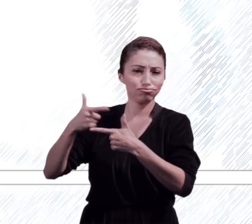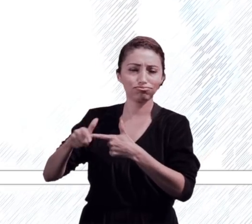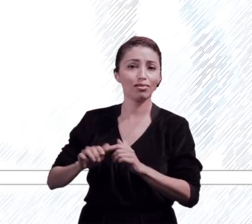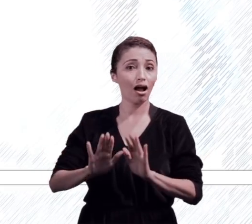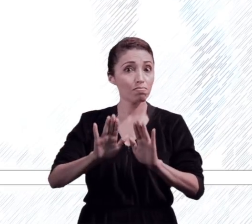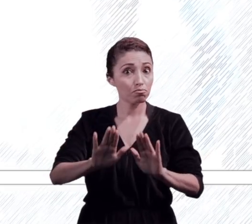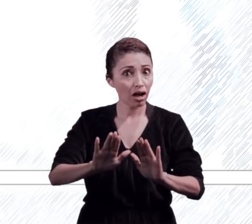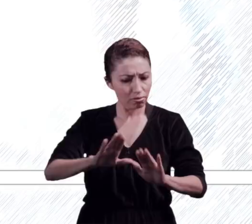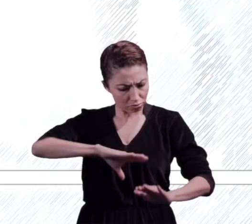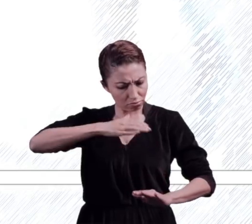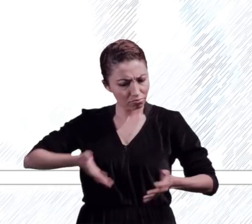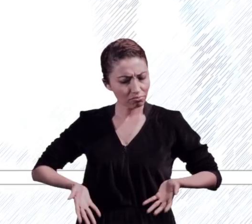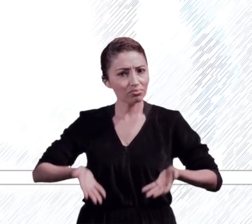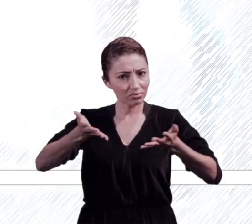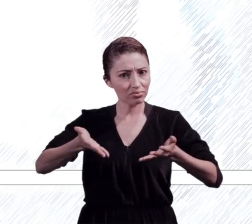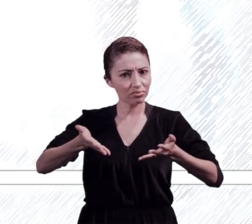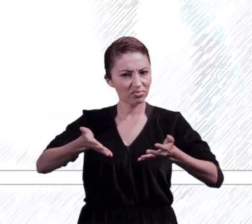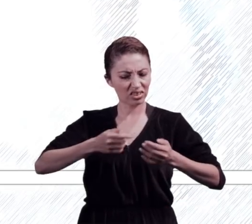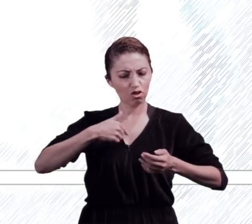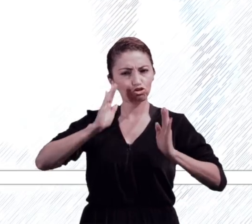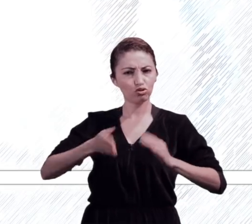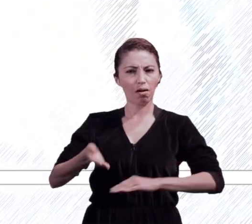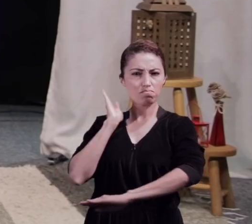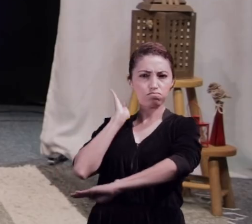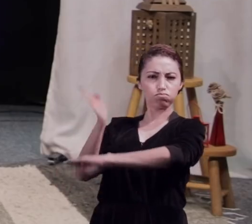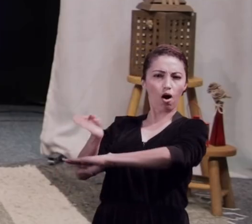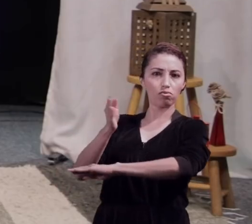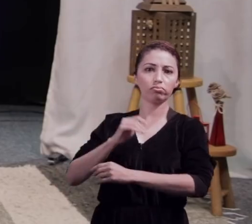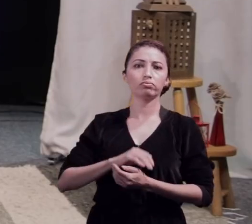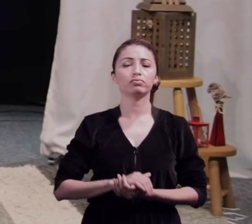mas animem-se, venci o mundo.